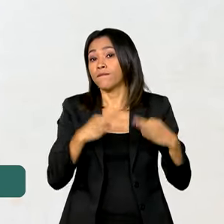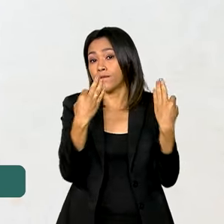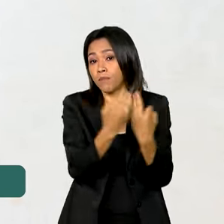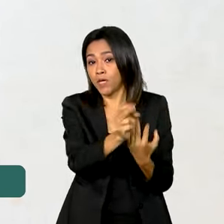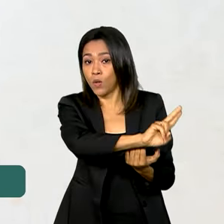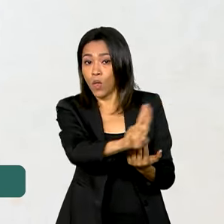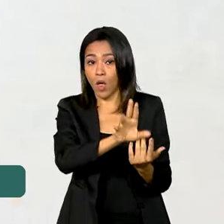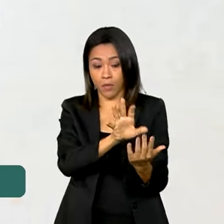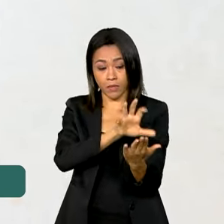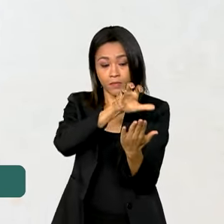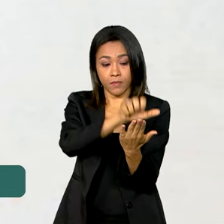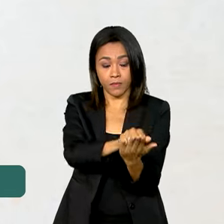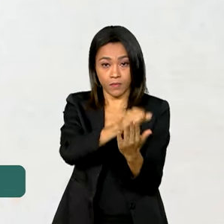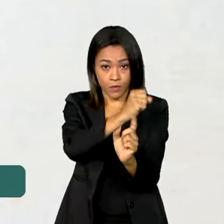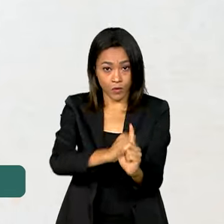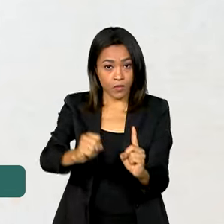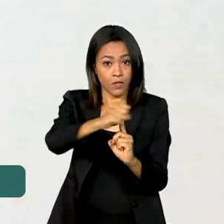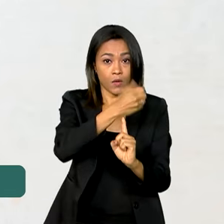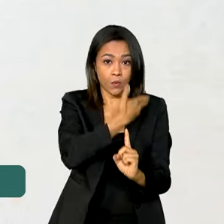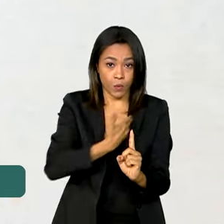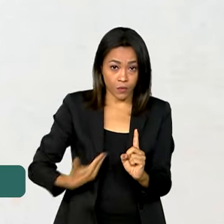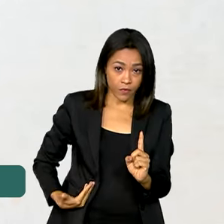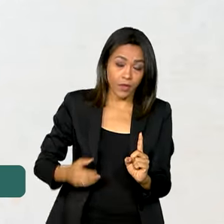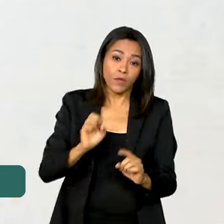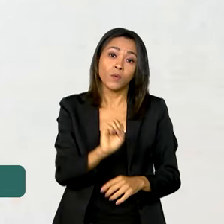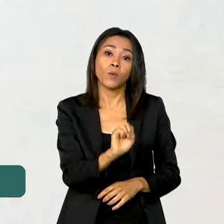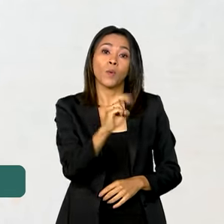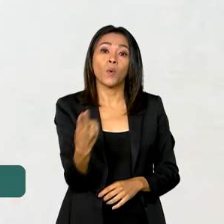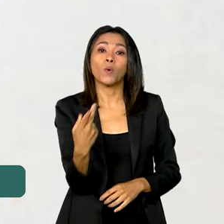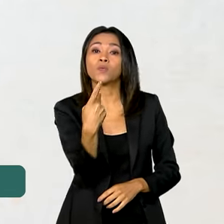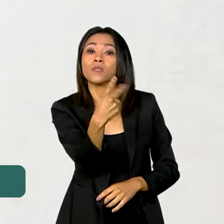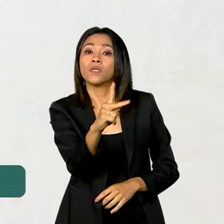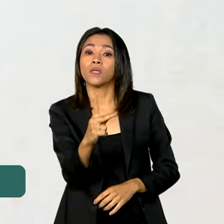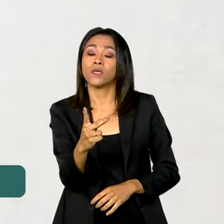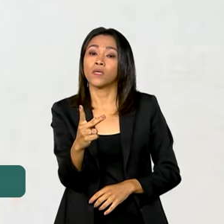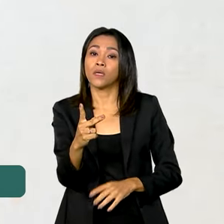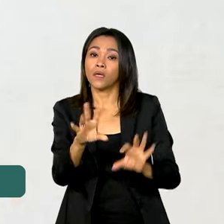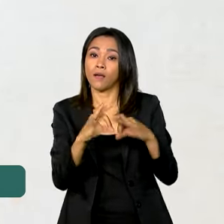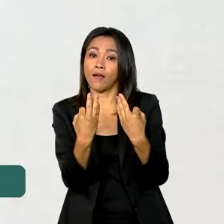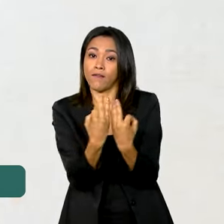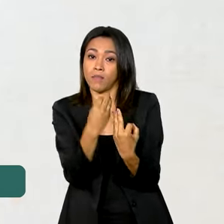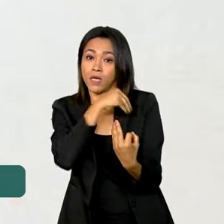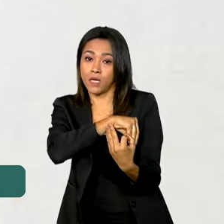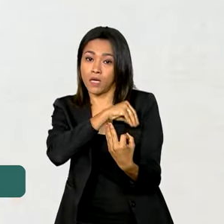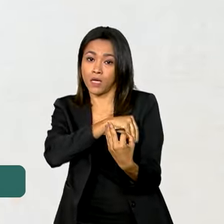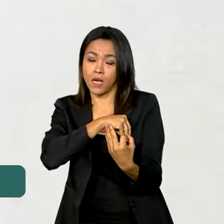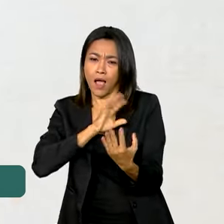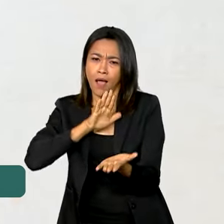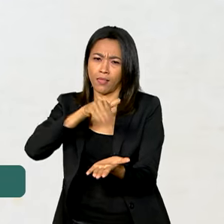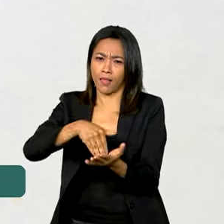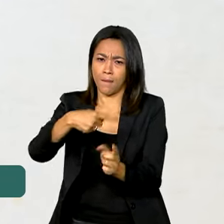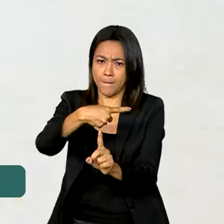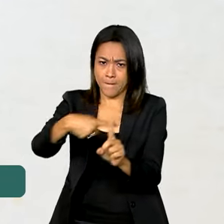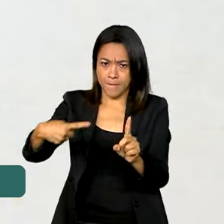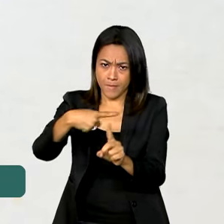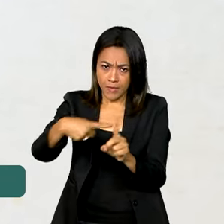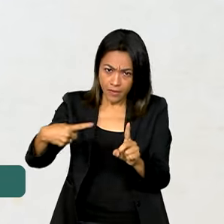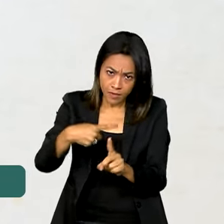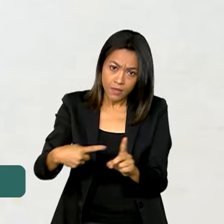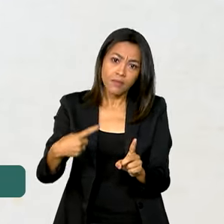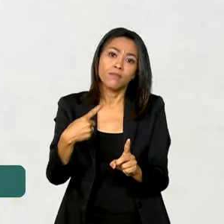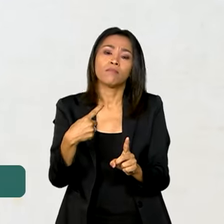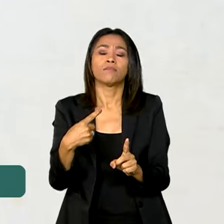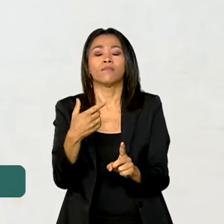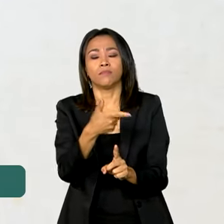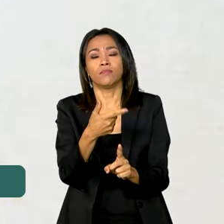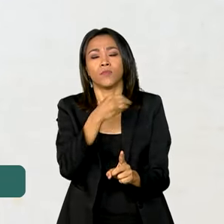no cadastro único ou participar de uma família que tem uma renda por pessoa de até meio salário mínimo. E além das